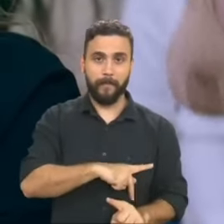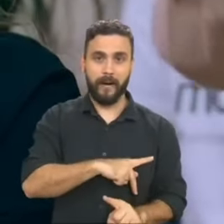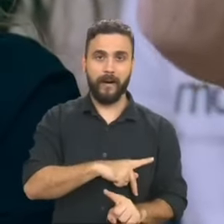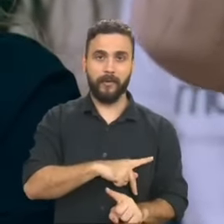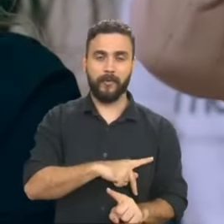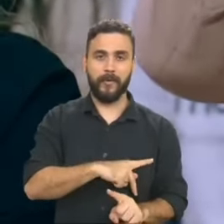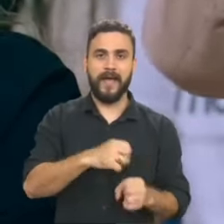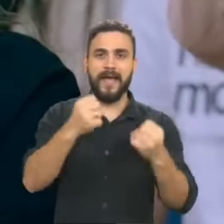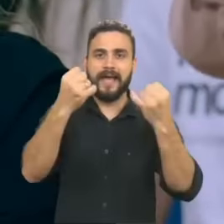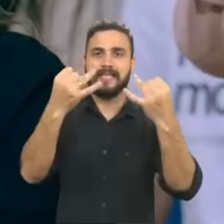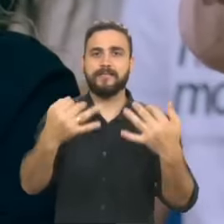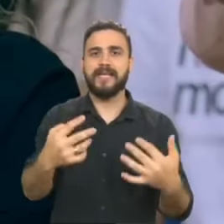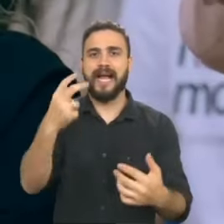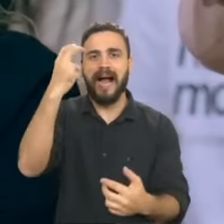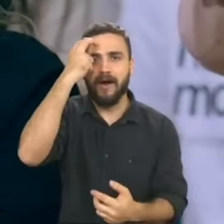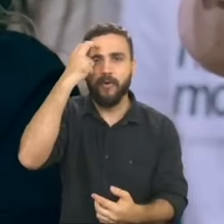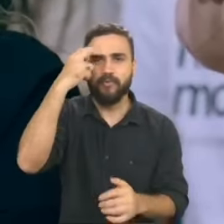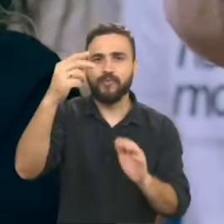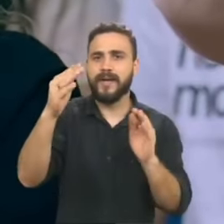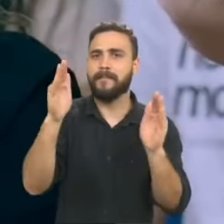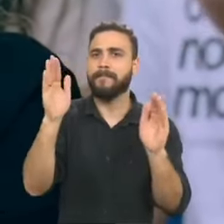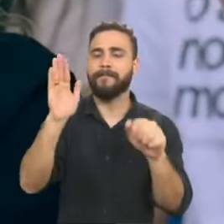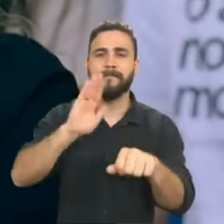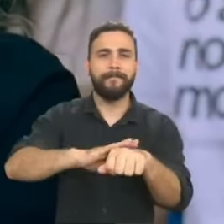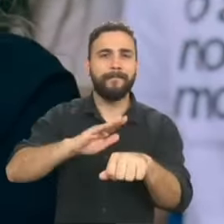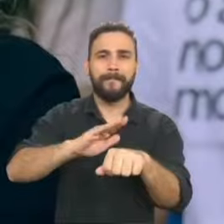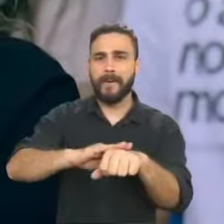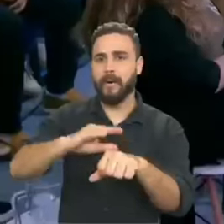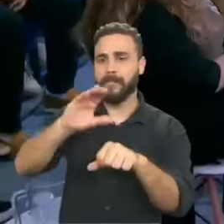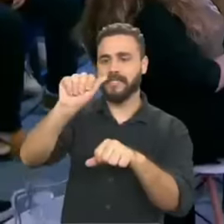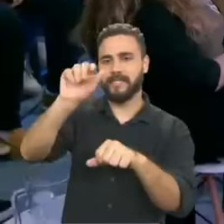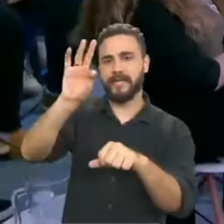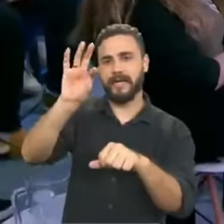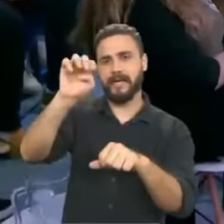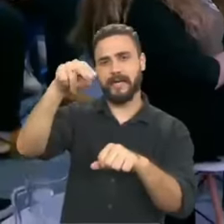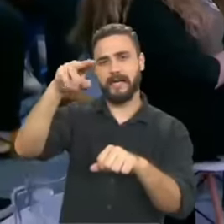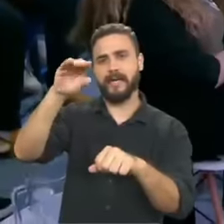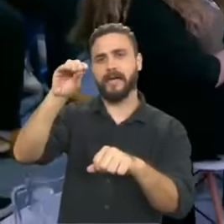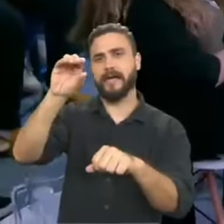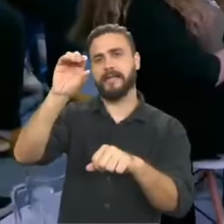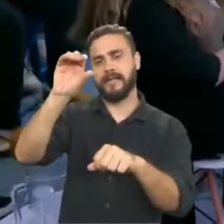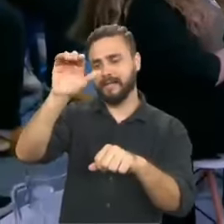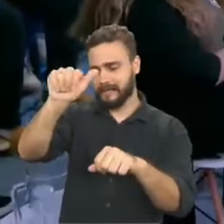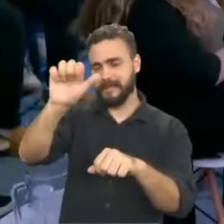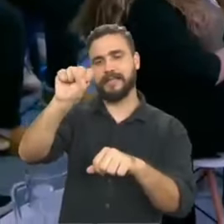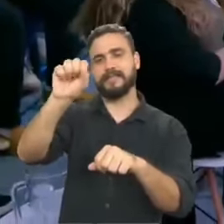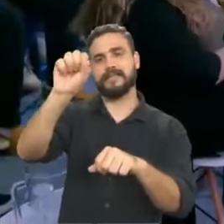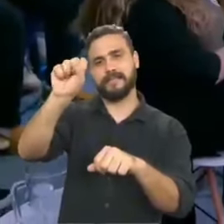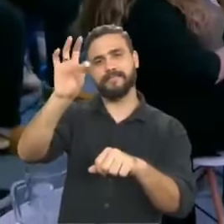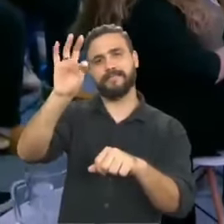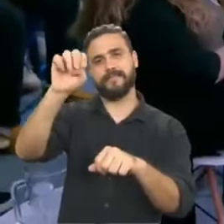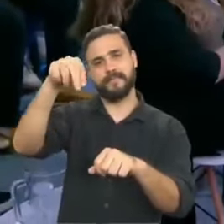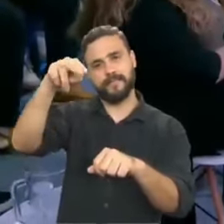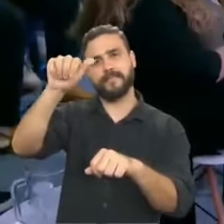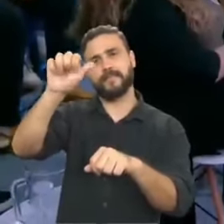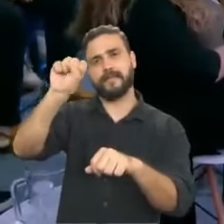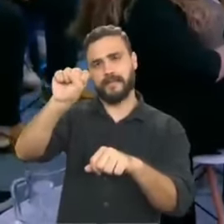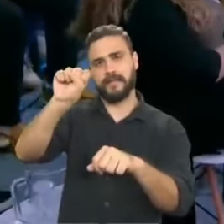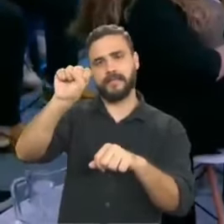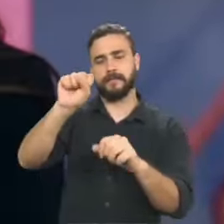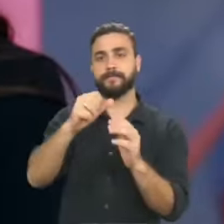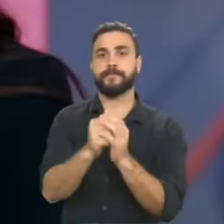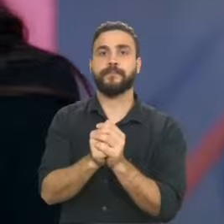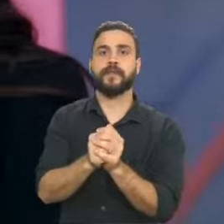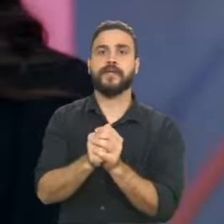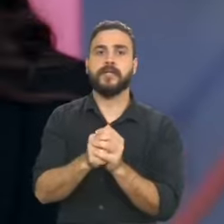Atenas. Ele fala, olha ali aquele deus desconhecido. Esse que vocês não conhecem, olha só, é justamente o que eu conheço. Então eu vou falar daquele ali, ó. Eu